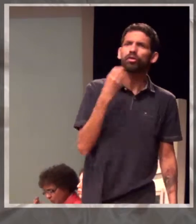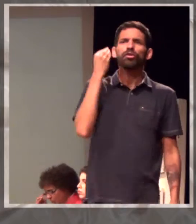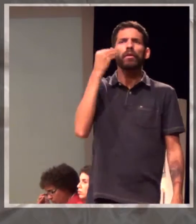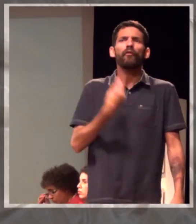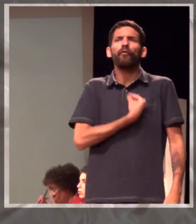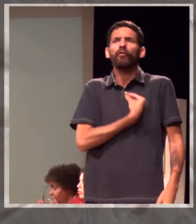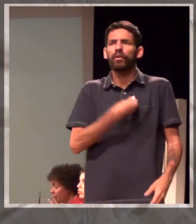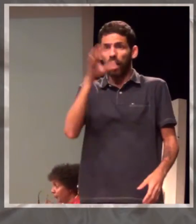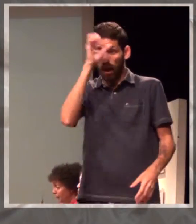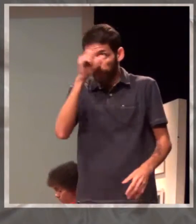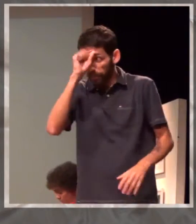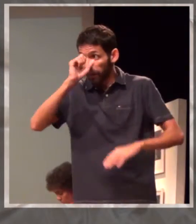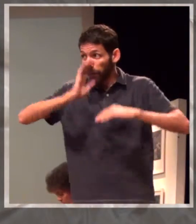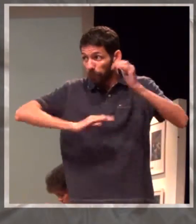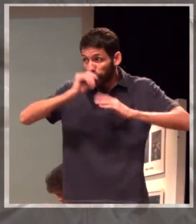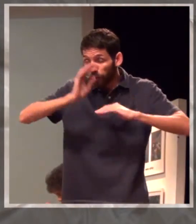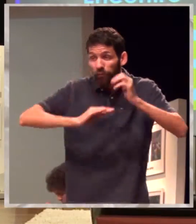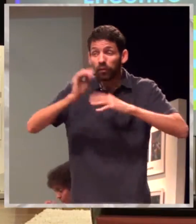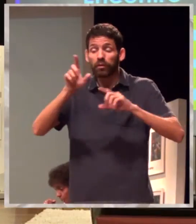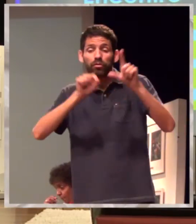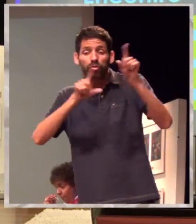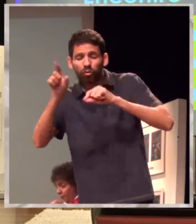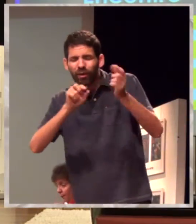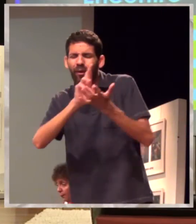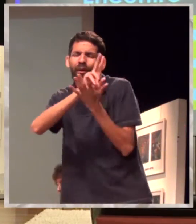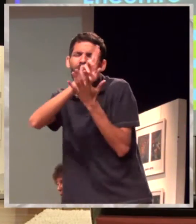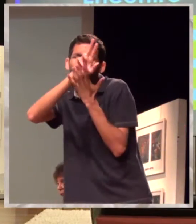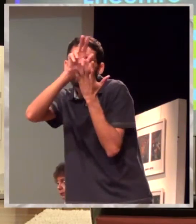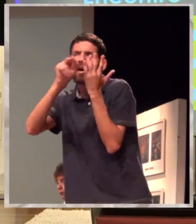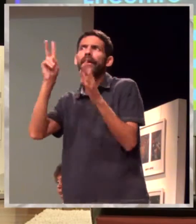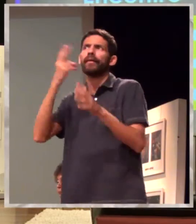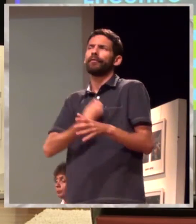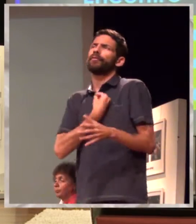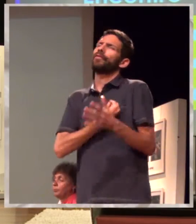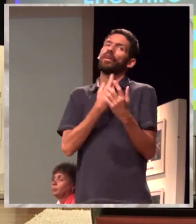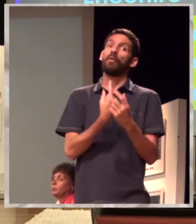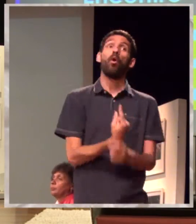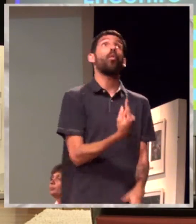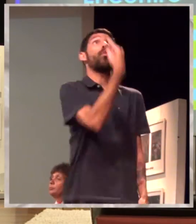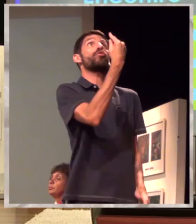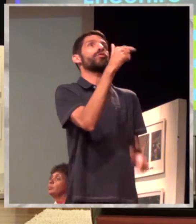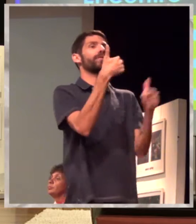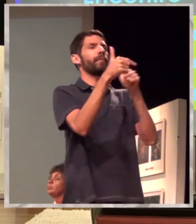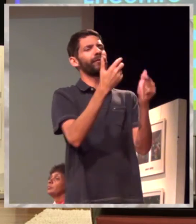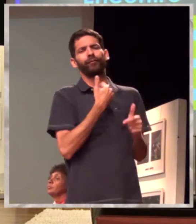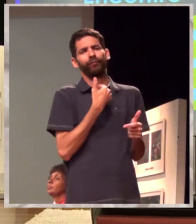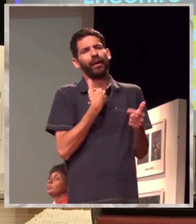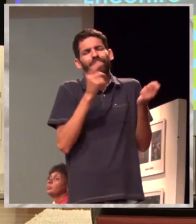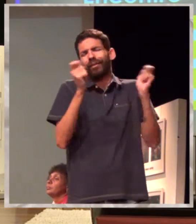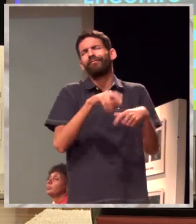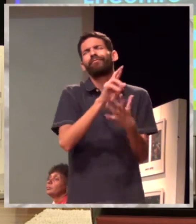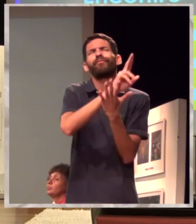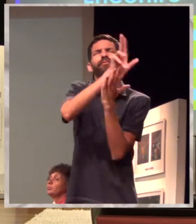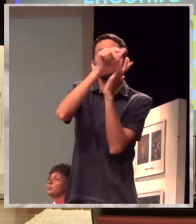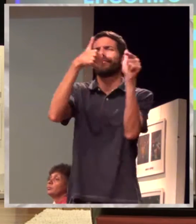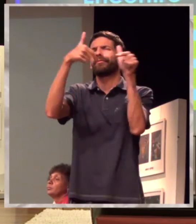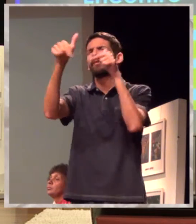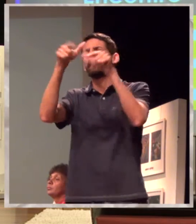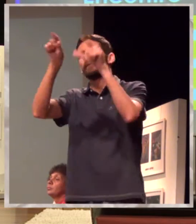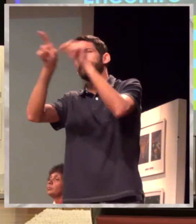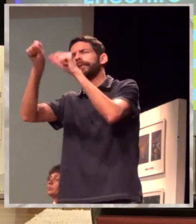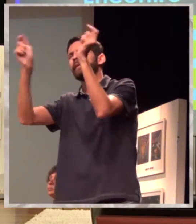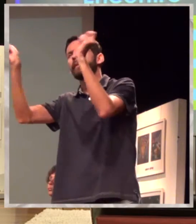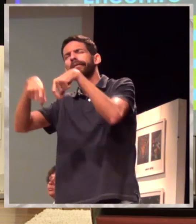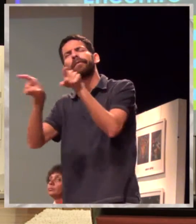vivência. Aprender que uma profissão você escolhe várias ao longo da vida, que ela não é uma decisão só. Né, que ela